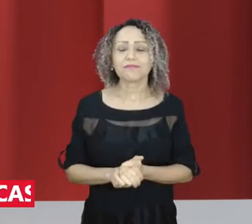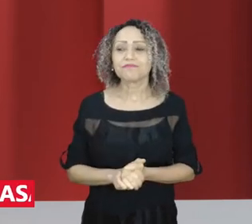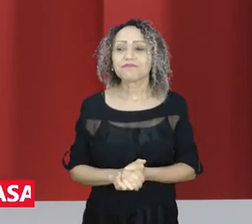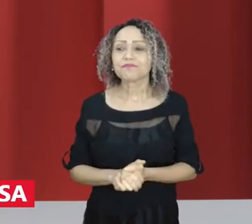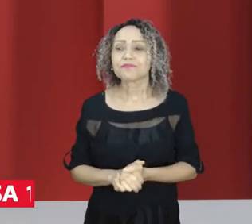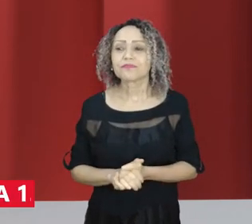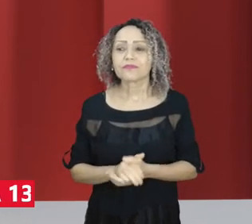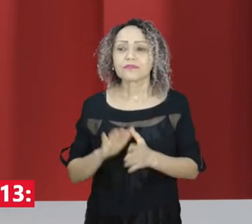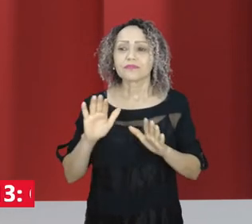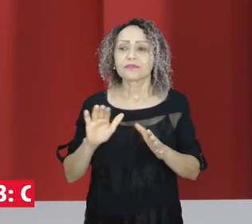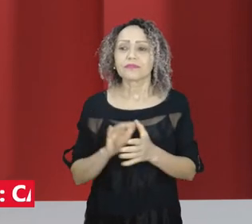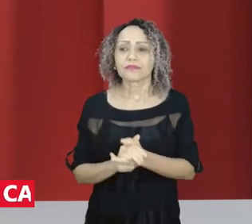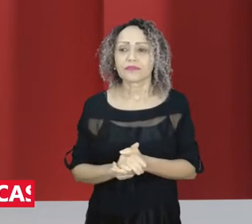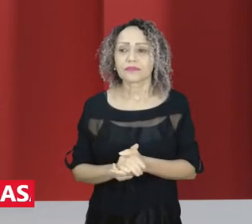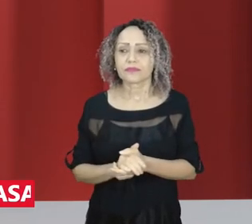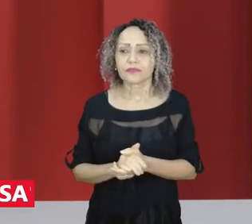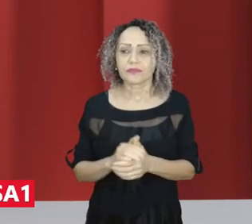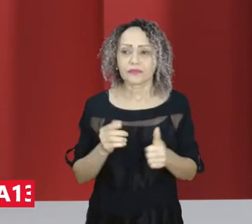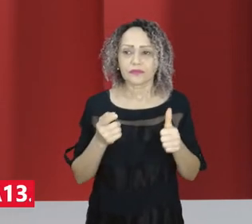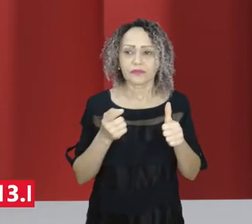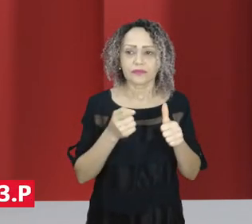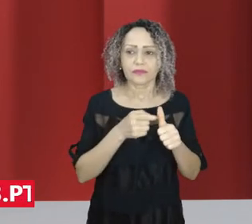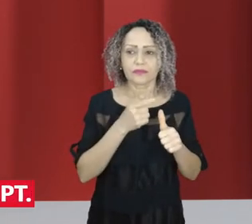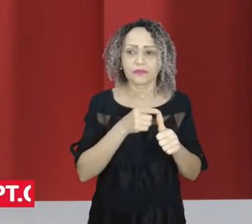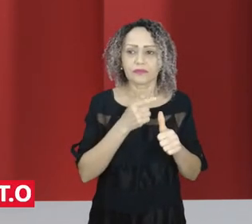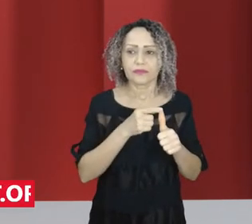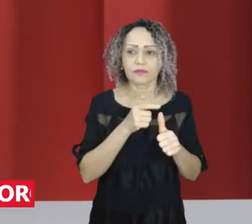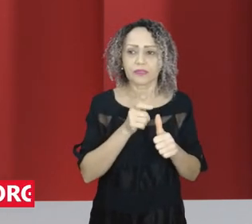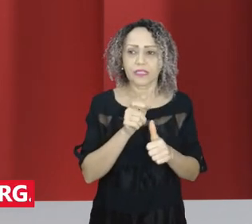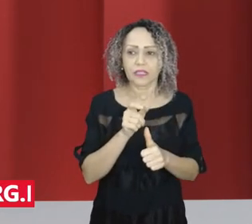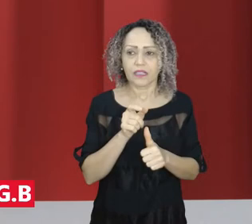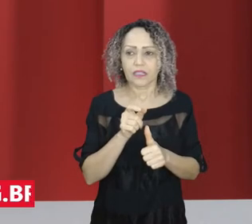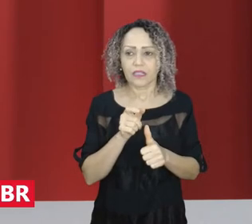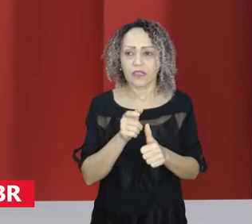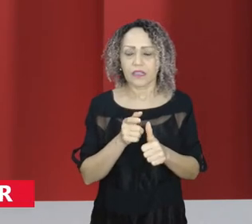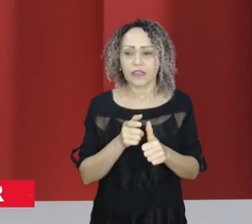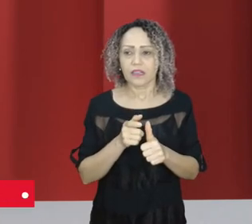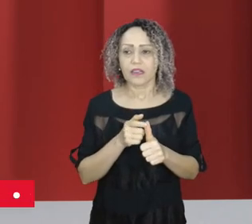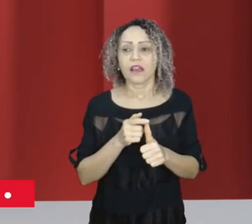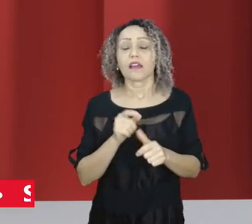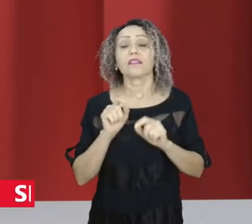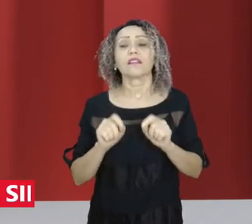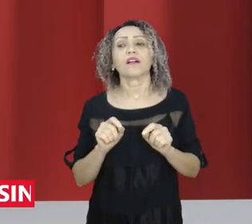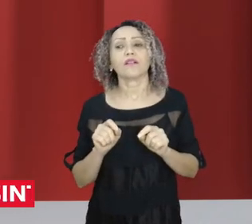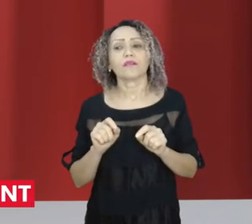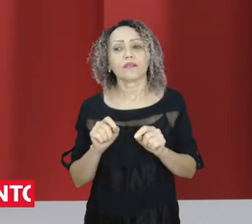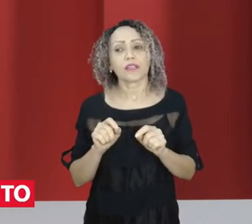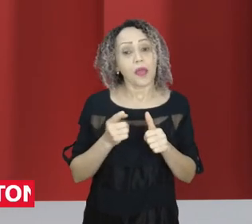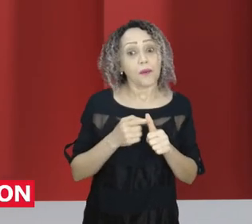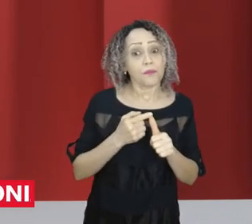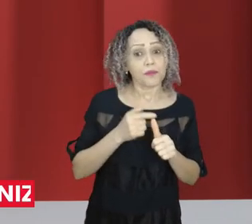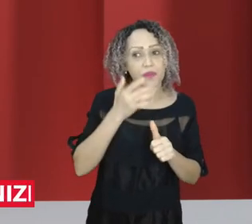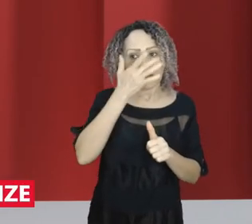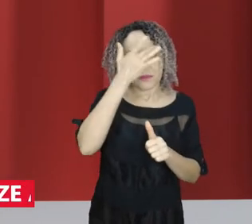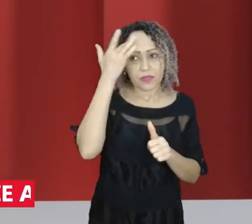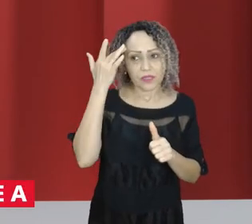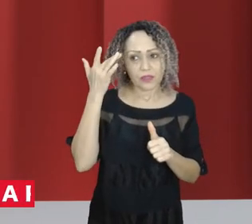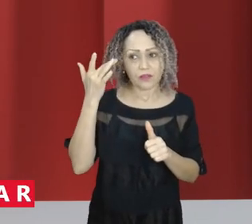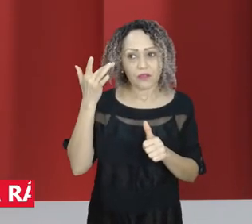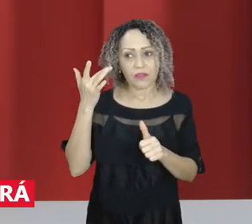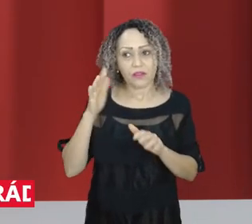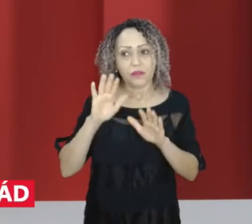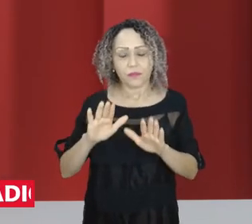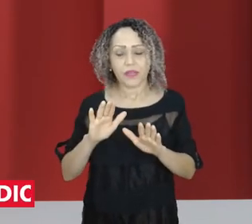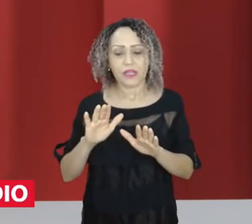Tá, mas é a primeira? Ah, tá, Mari. Tá bom, acabei de receber aqui a notícia que a gente vai subir